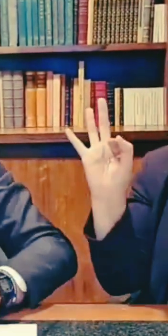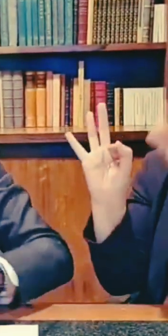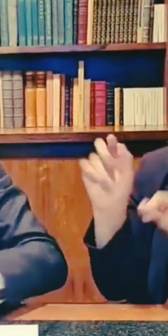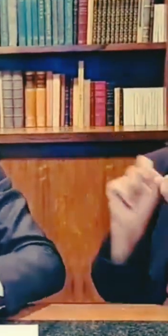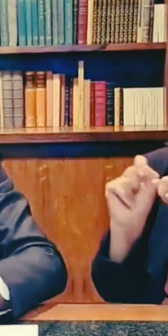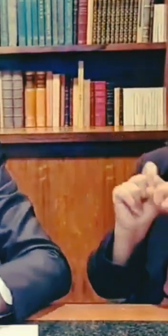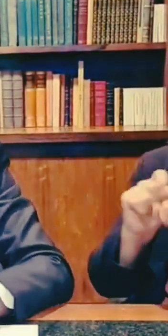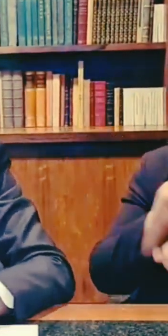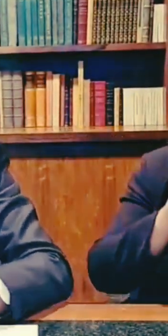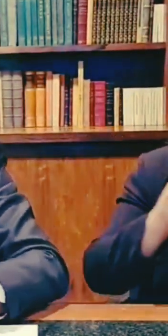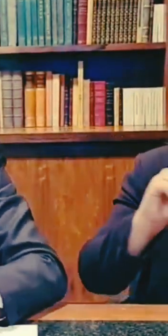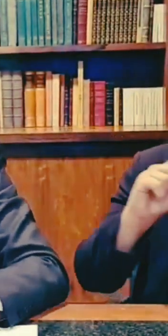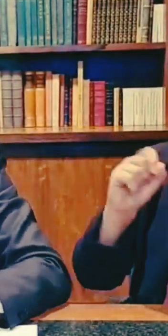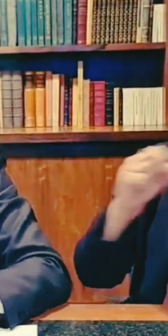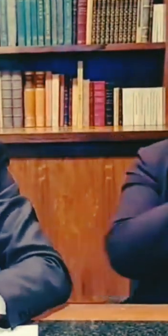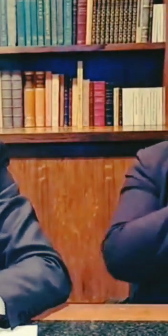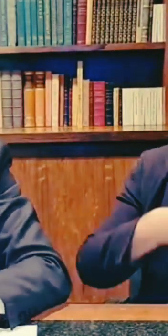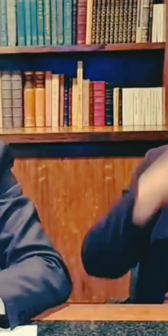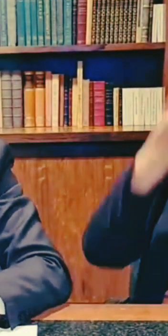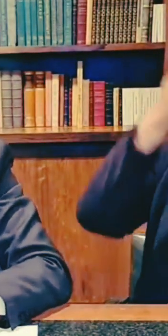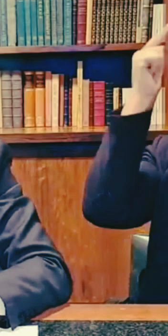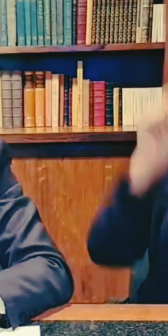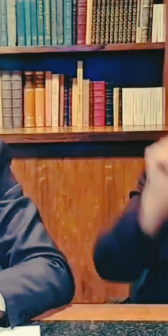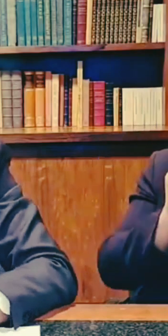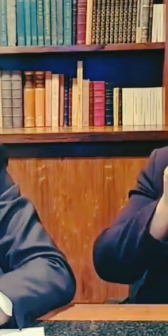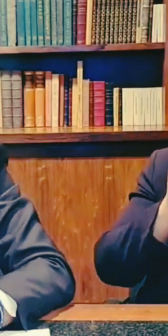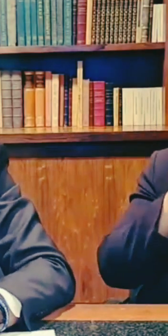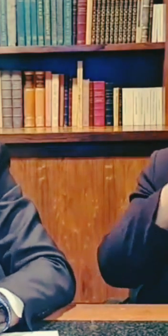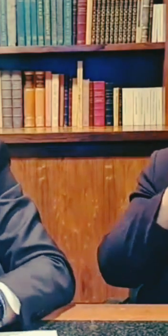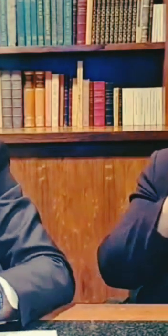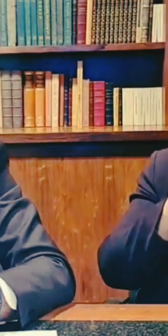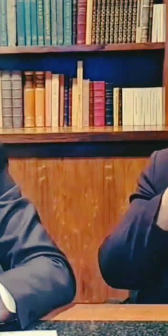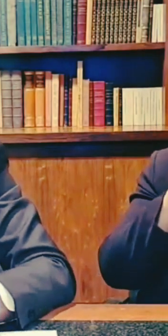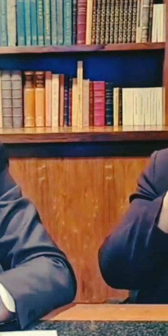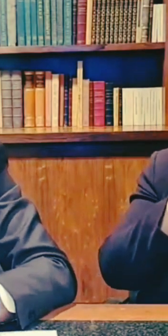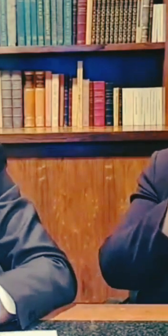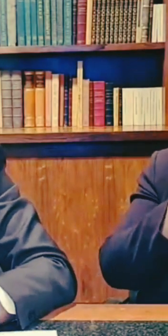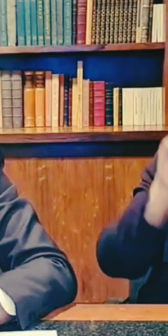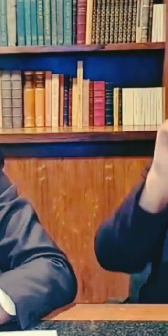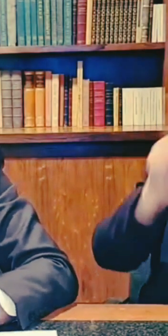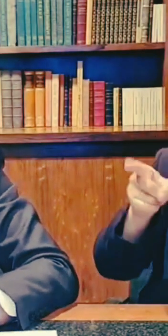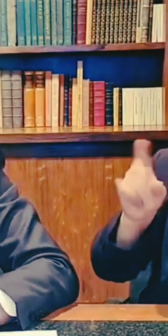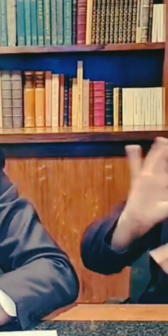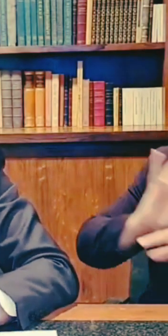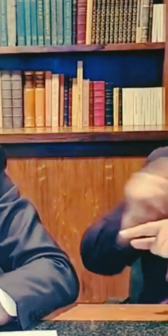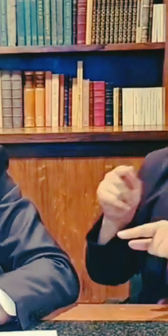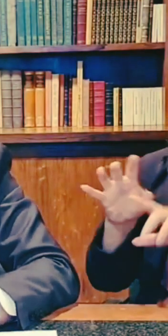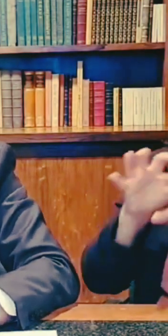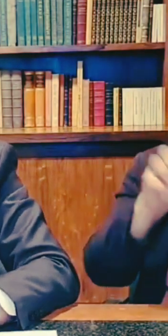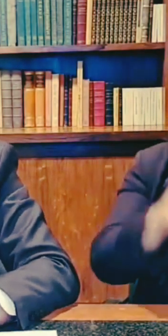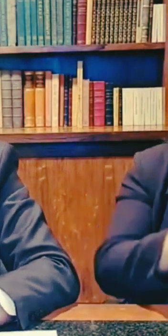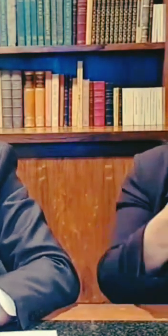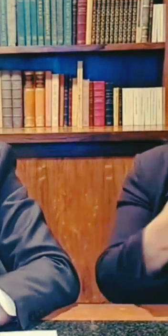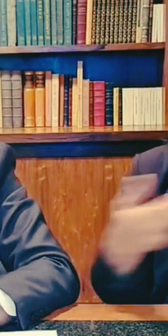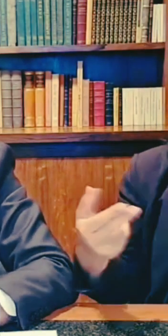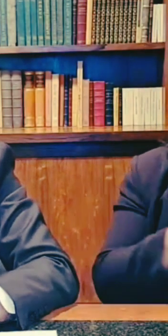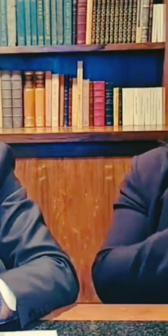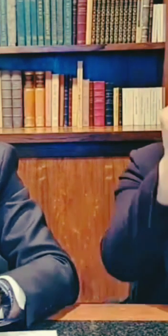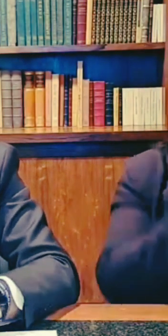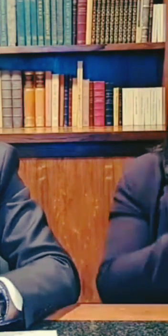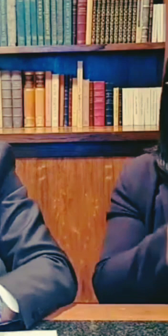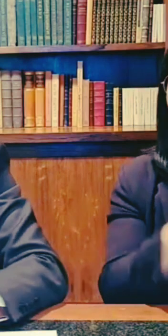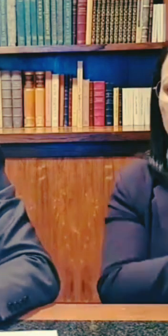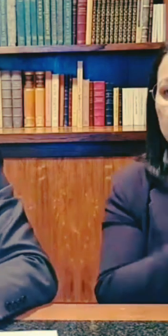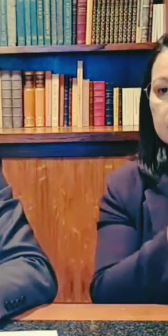do ministro Alexandre de Moraes contra empresários que apoiam o governo. Em transmissão ao vivo, o presidente cobrou que o ministro do Supremo Tribunal